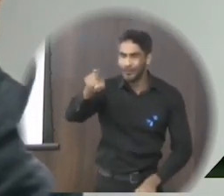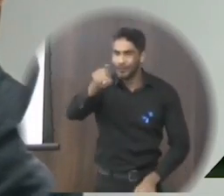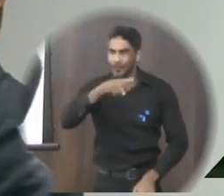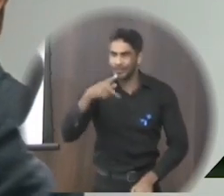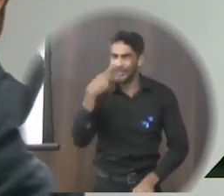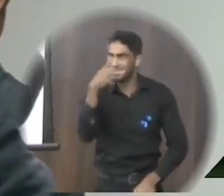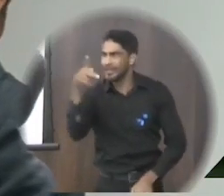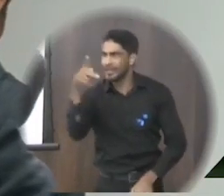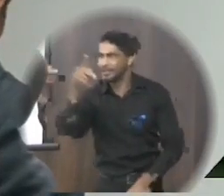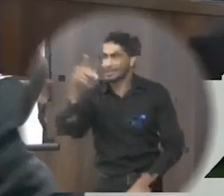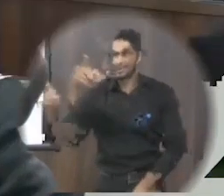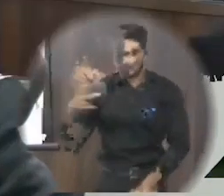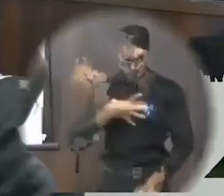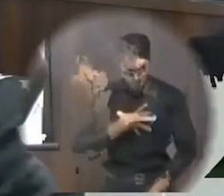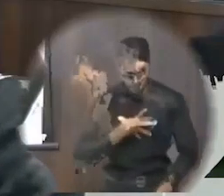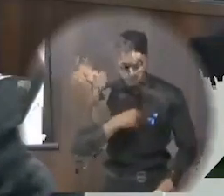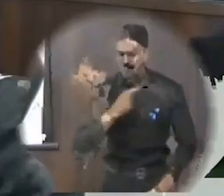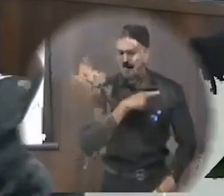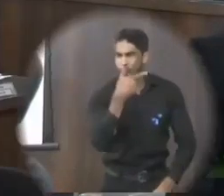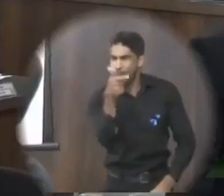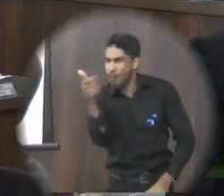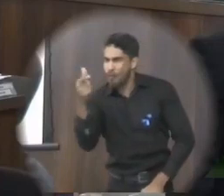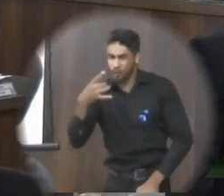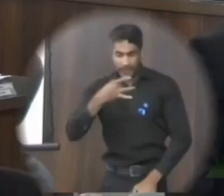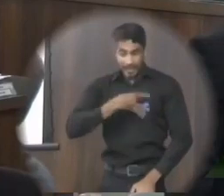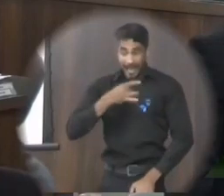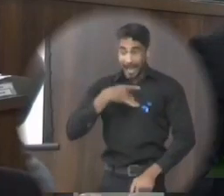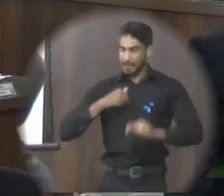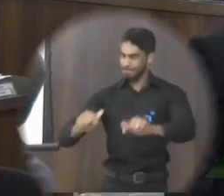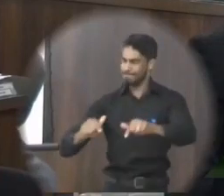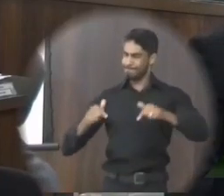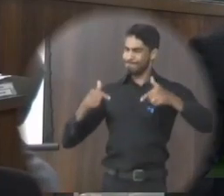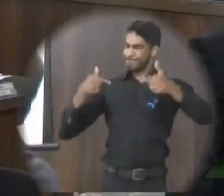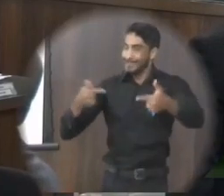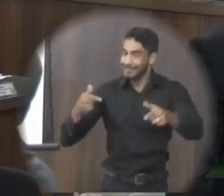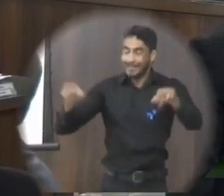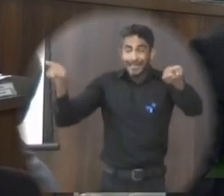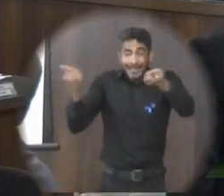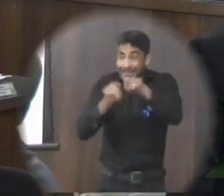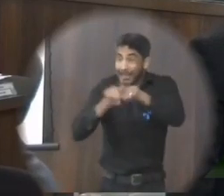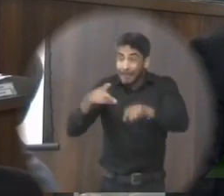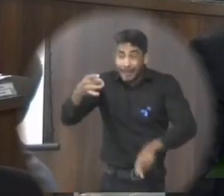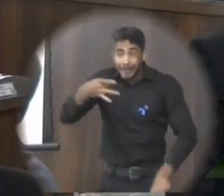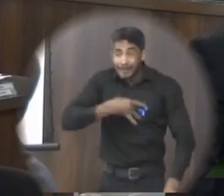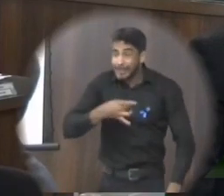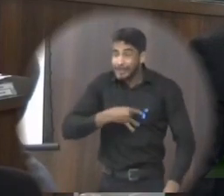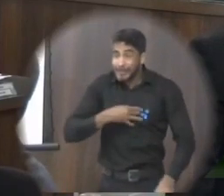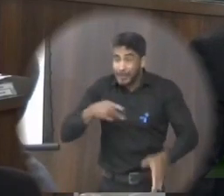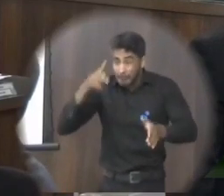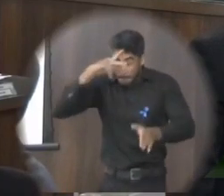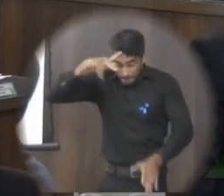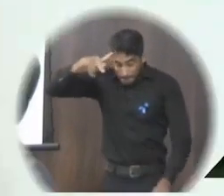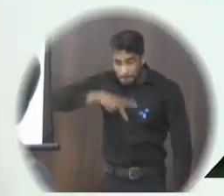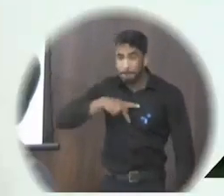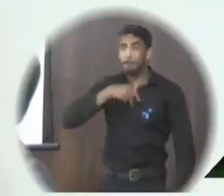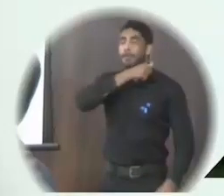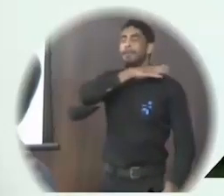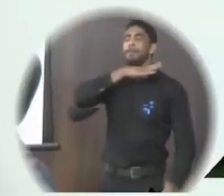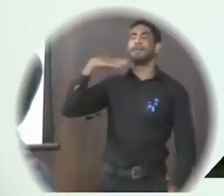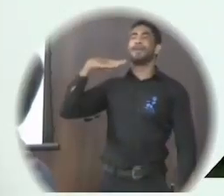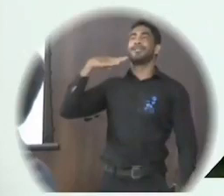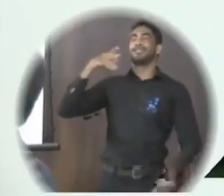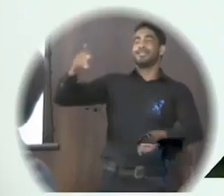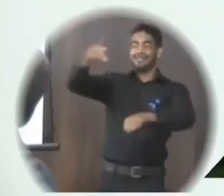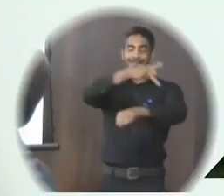forte. Verás que o vinho teu não pode amudar, nem teme quem te adora a própria